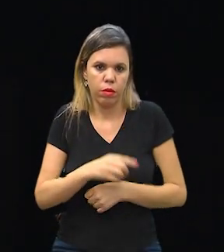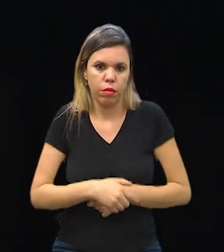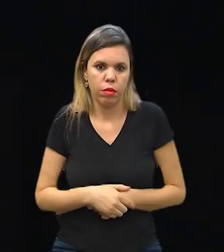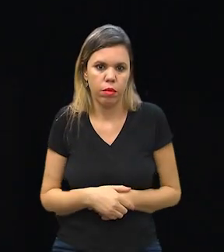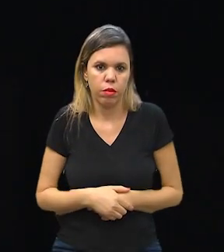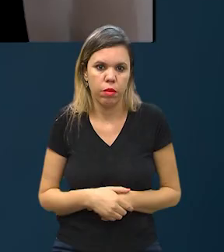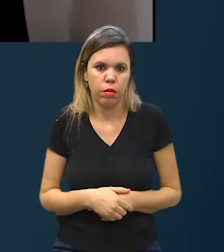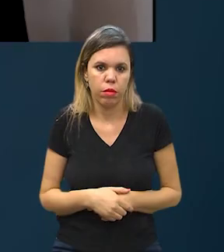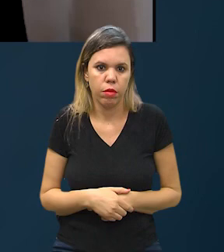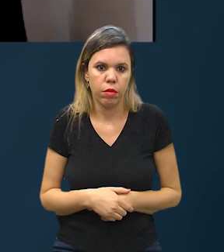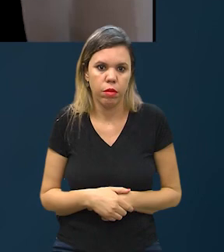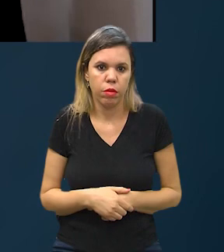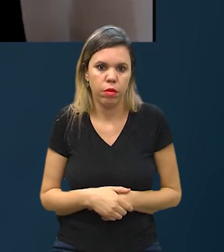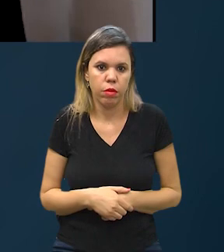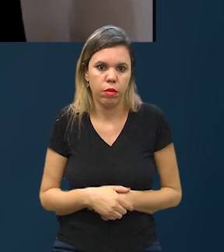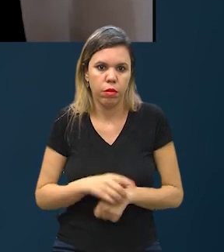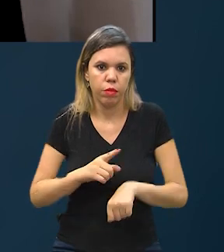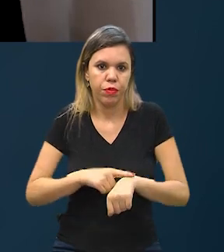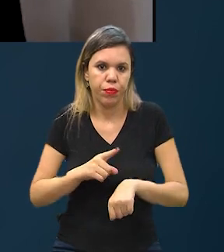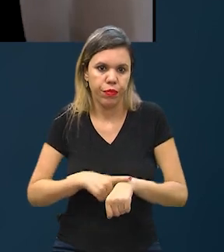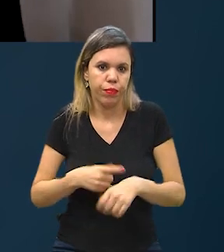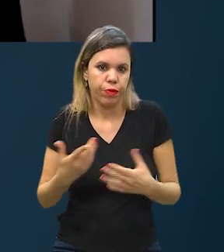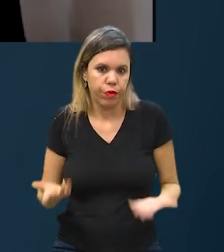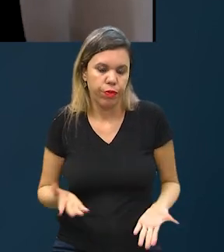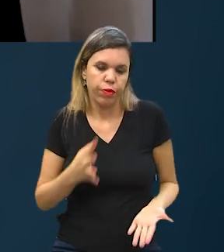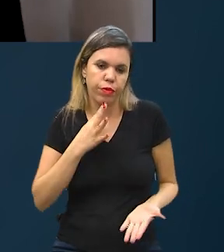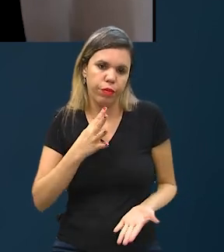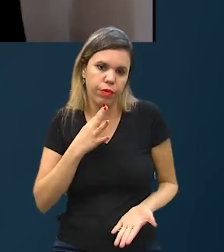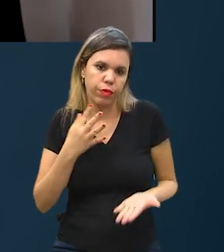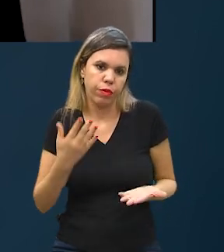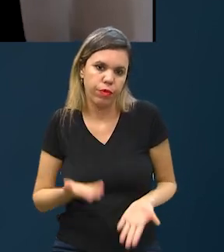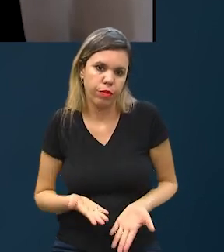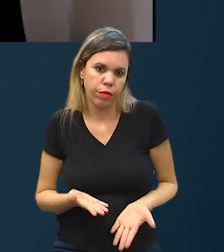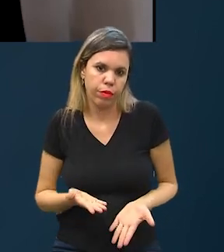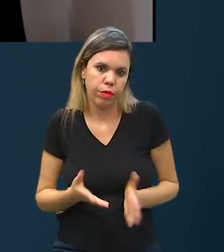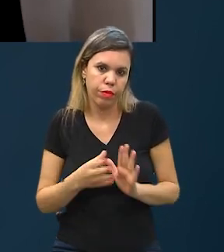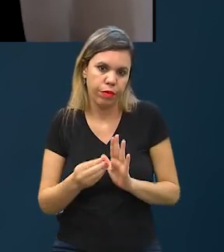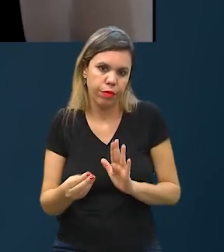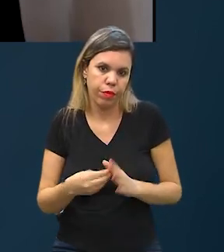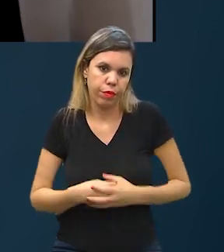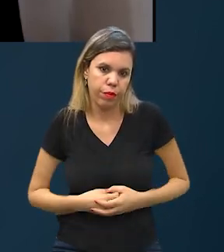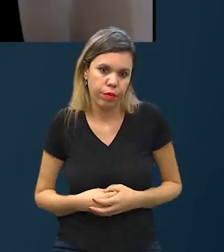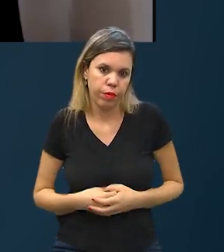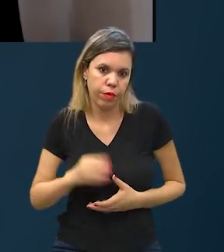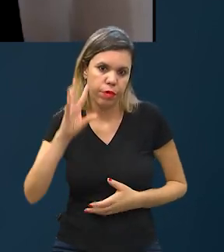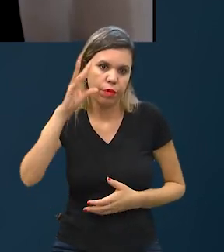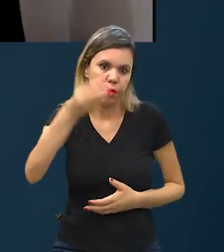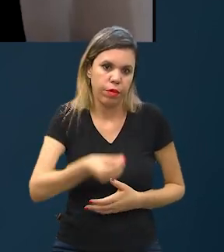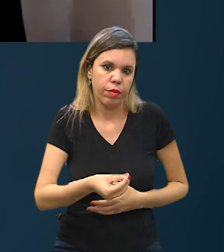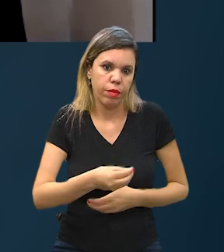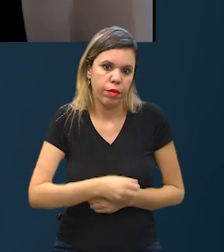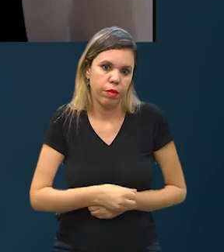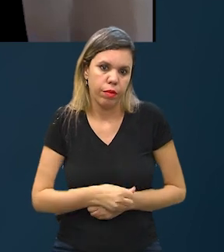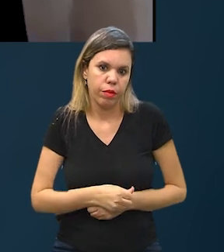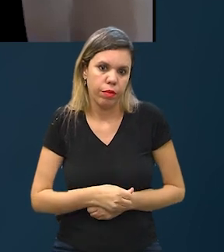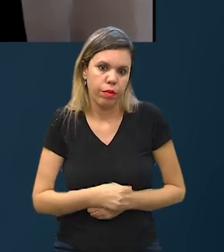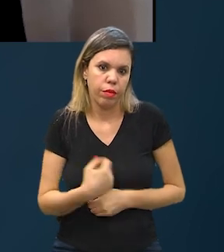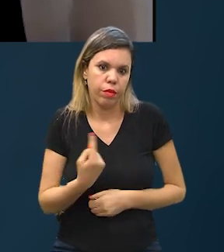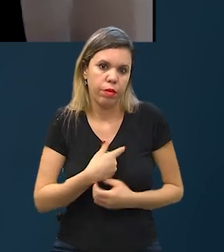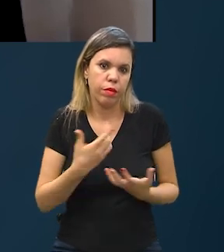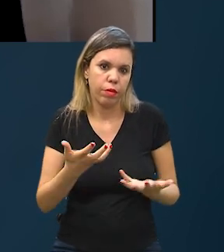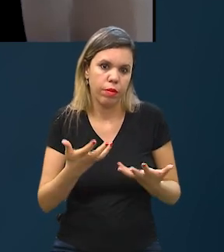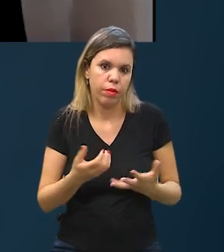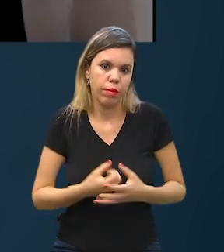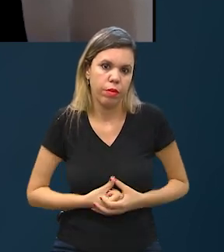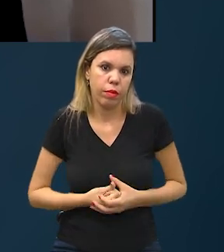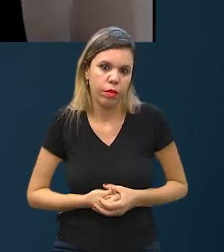né? Então, esse foi um momento de conhecer, se espelhar e entender também o que a gente